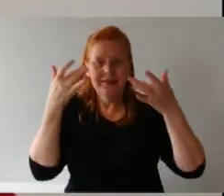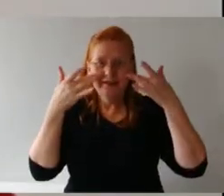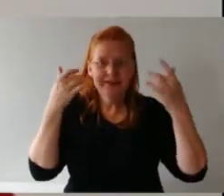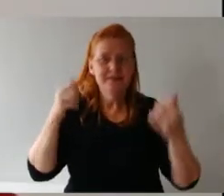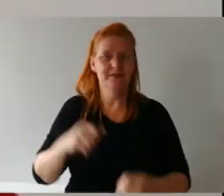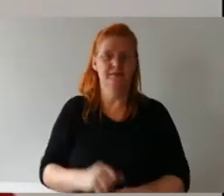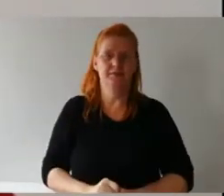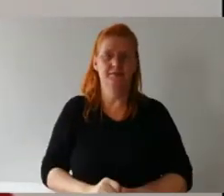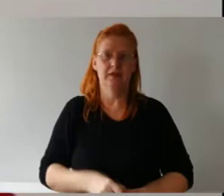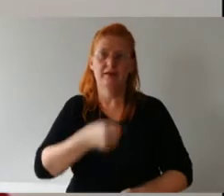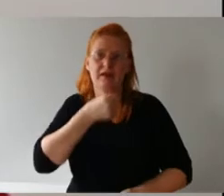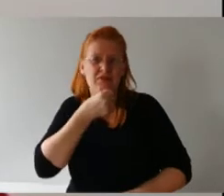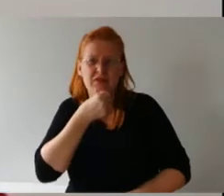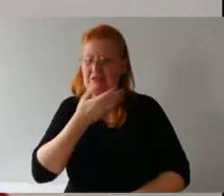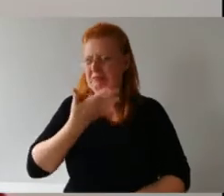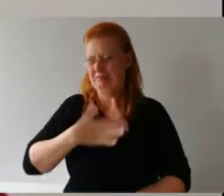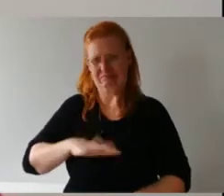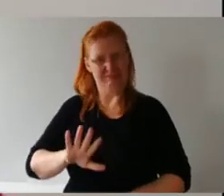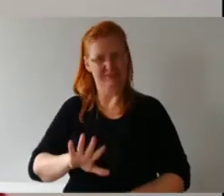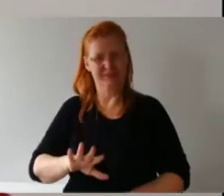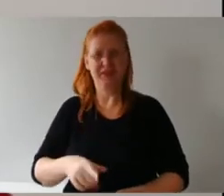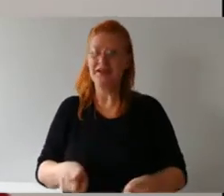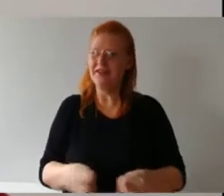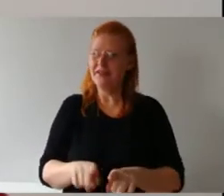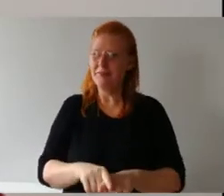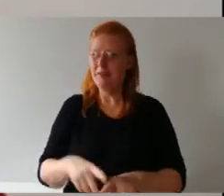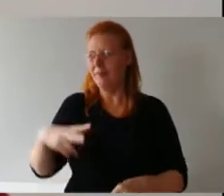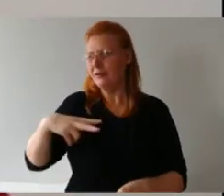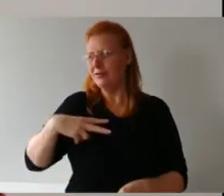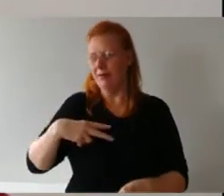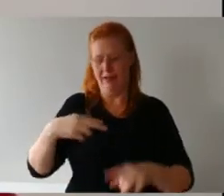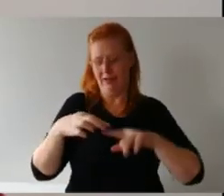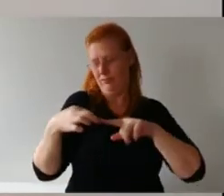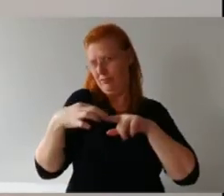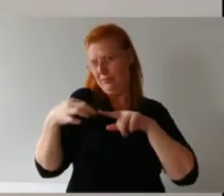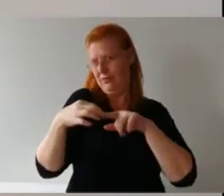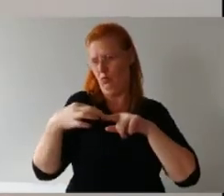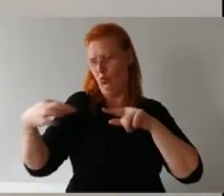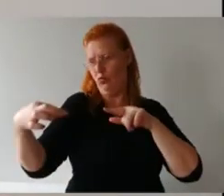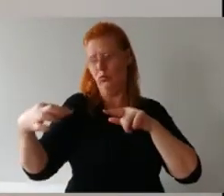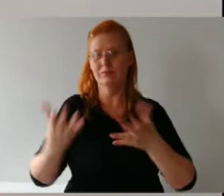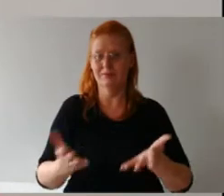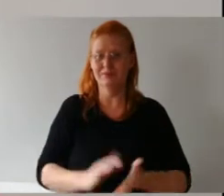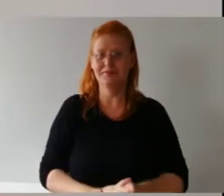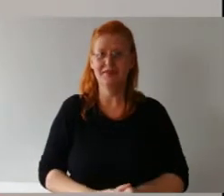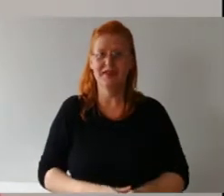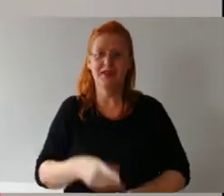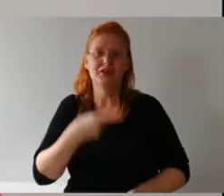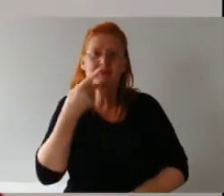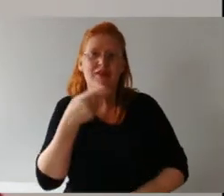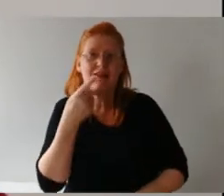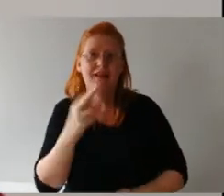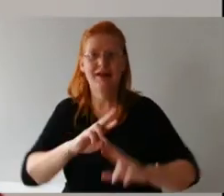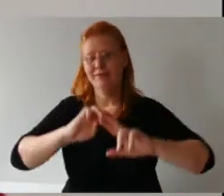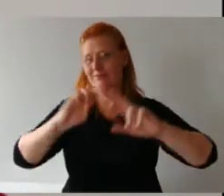um artista muito reservado e não gostava de dar entrevistas. E também era muito excêntrico, tinha as unhas compridas e um